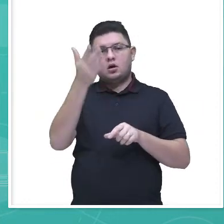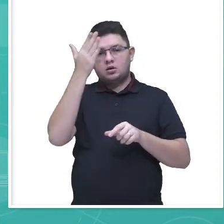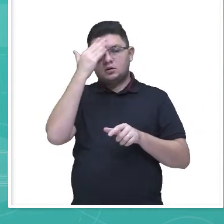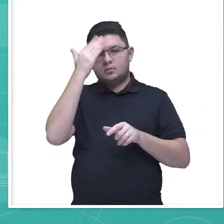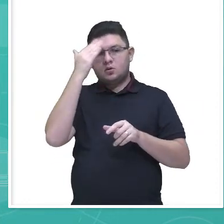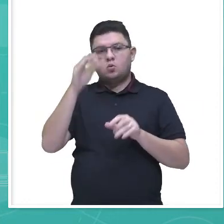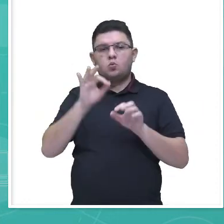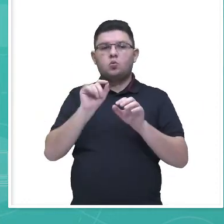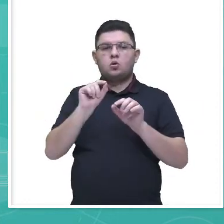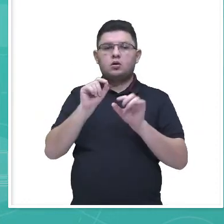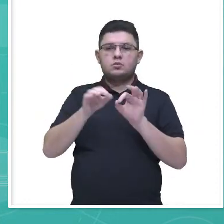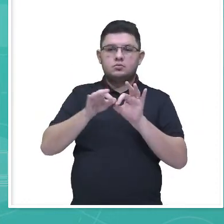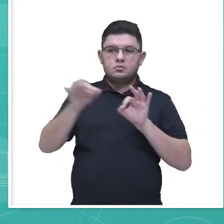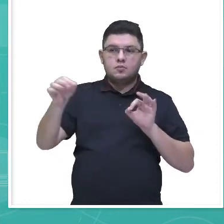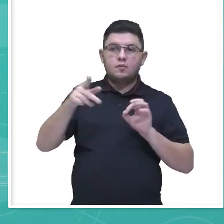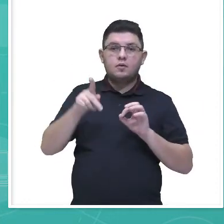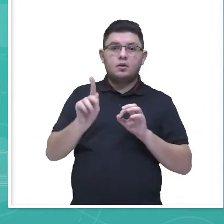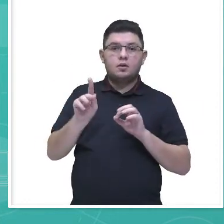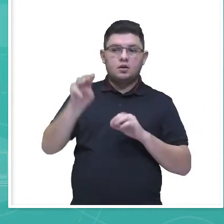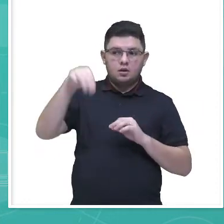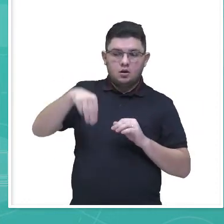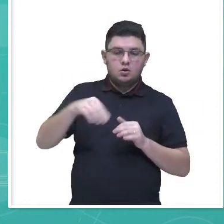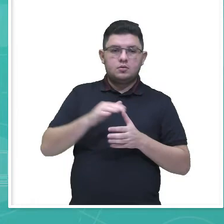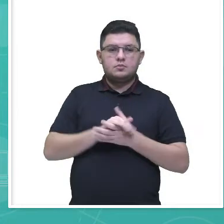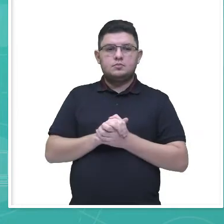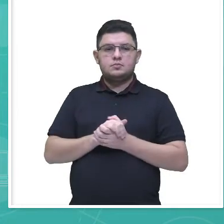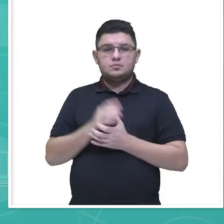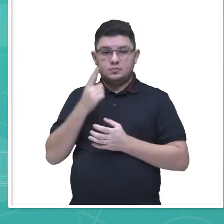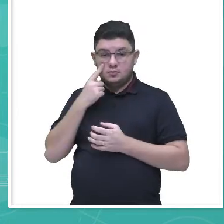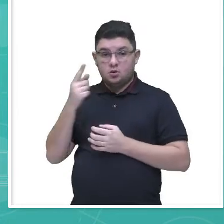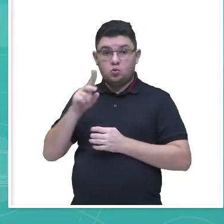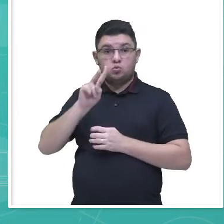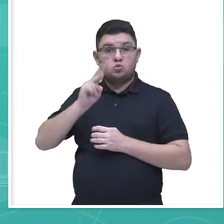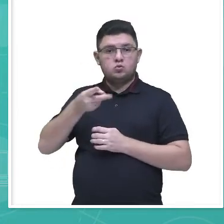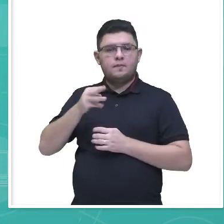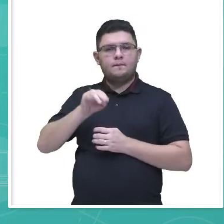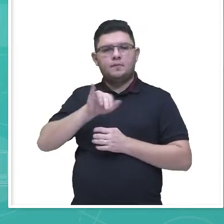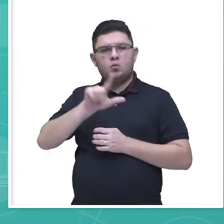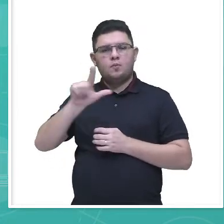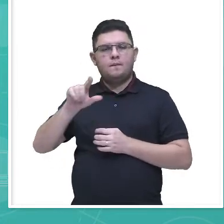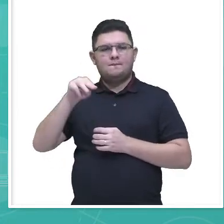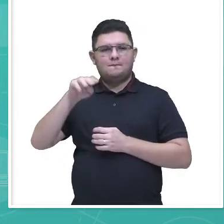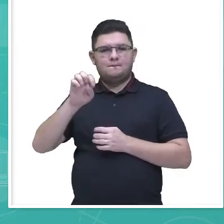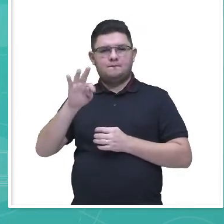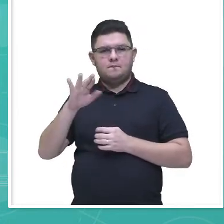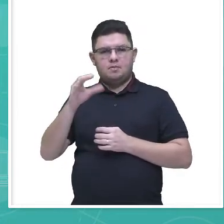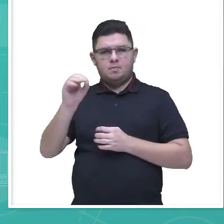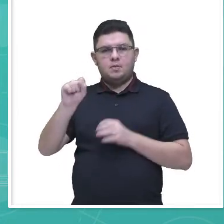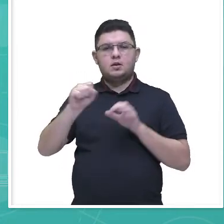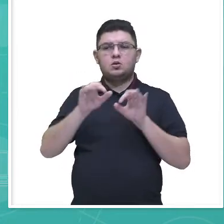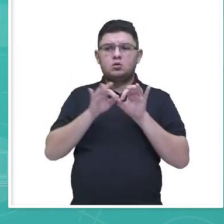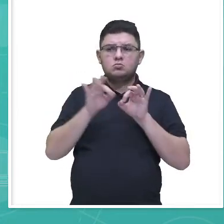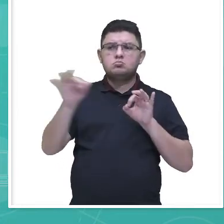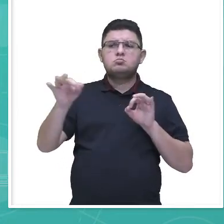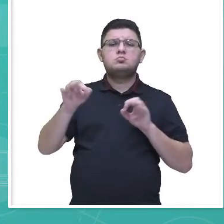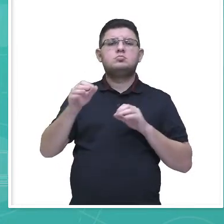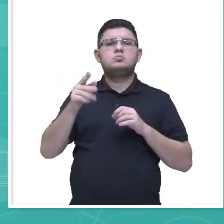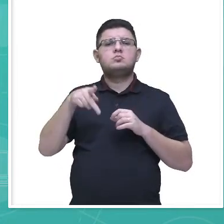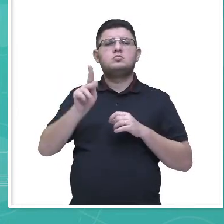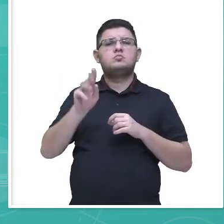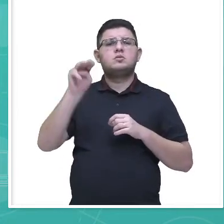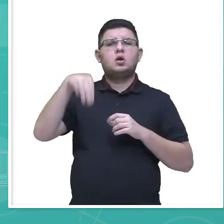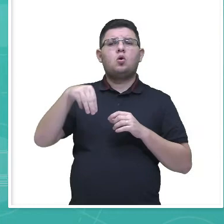quilômetros. Quantos quilômetros tem em 2.000 metros? Nós já vimos que 1.000 metros é 1 quilômetro, então